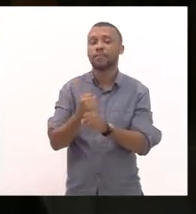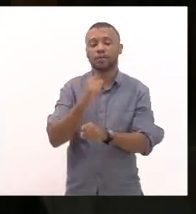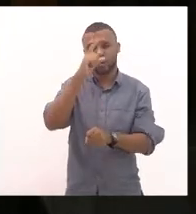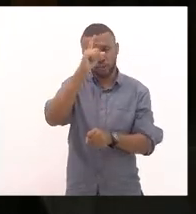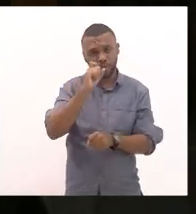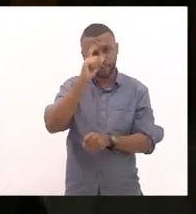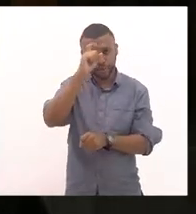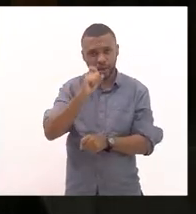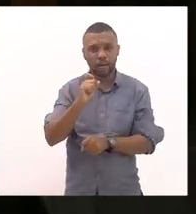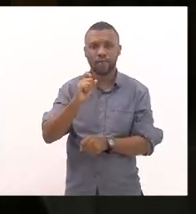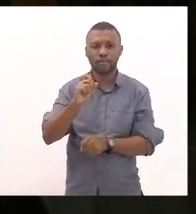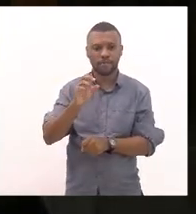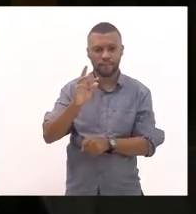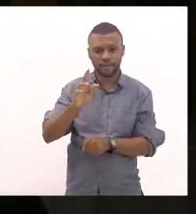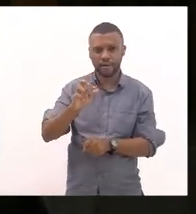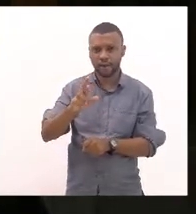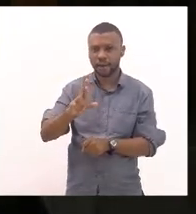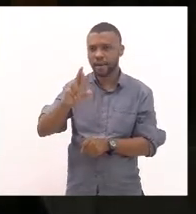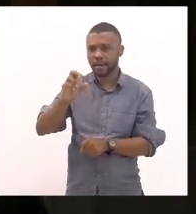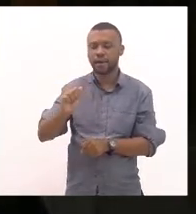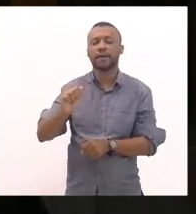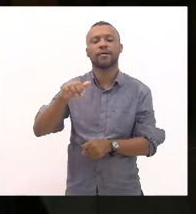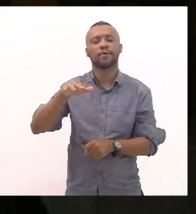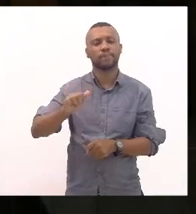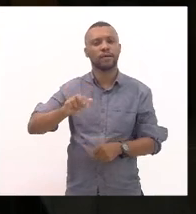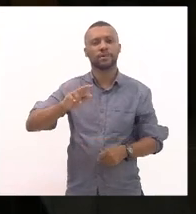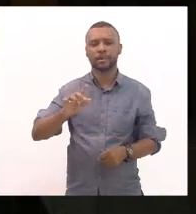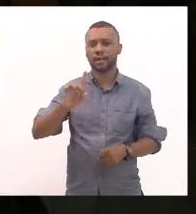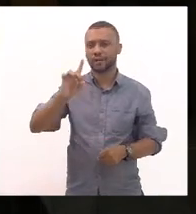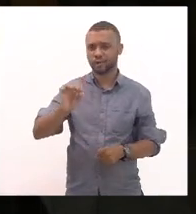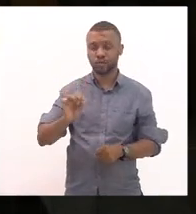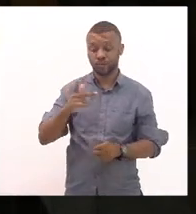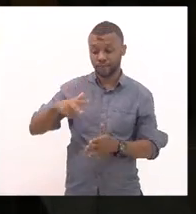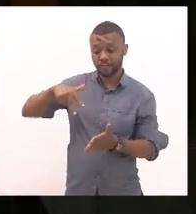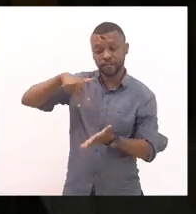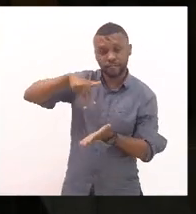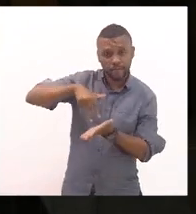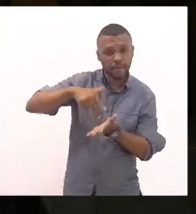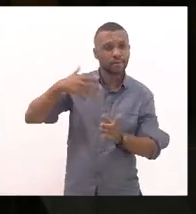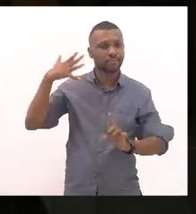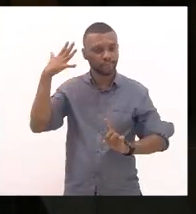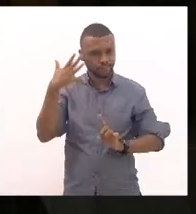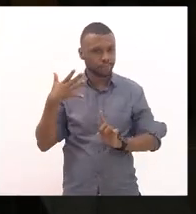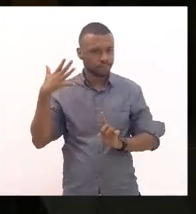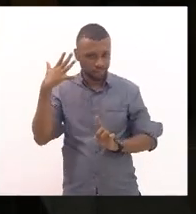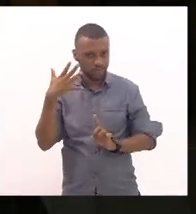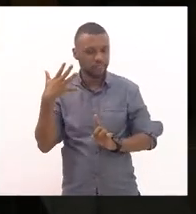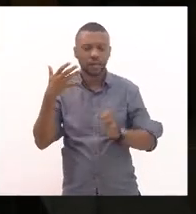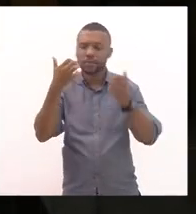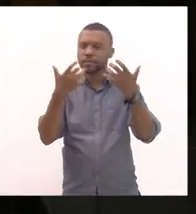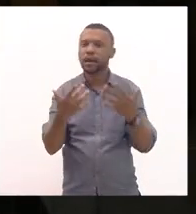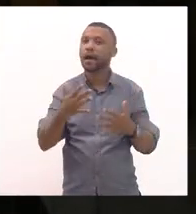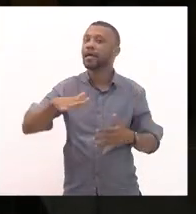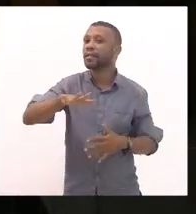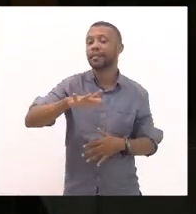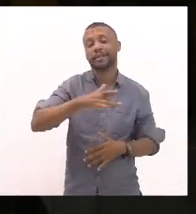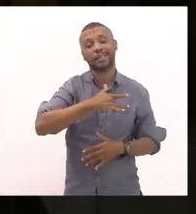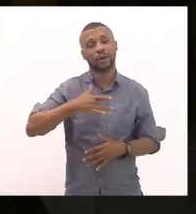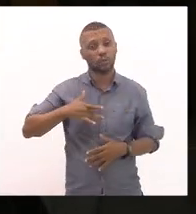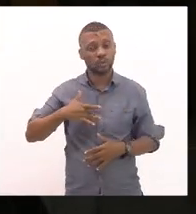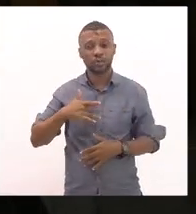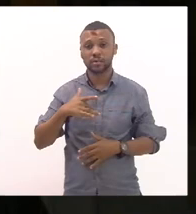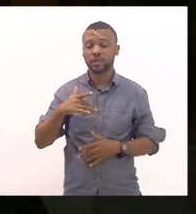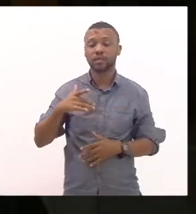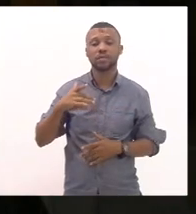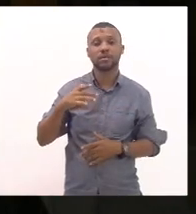do Hospital Ferreira Machado vai vir aqui é para falar da Saúde de Campos